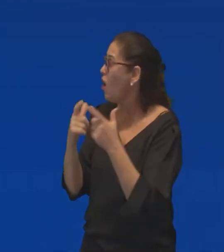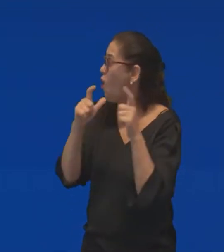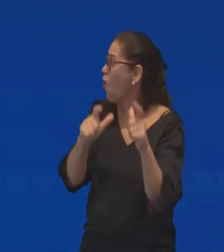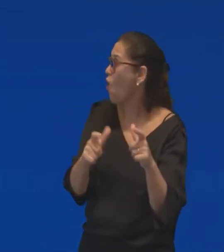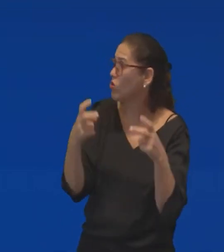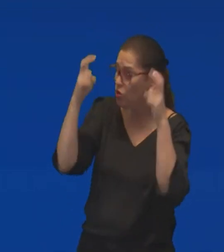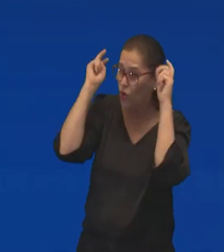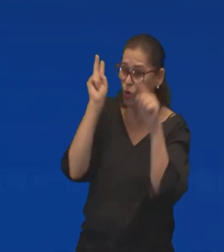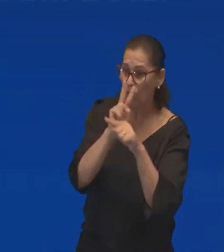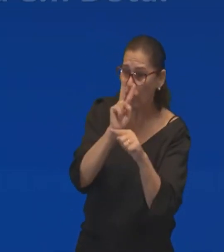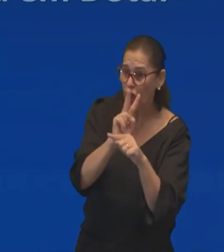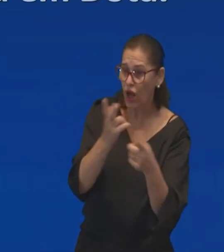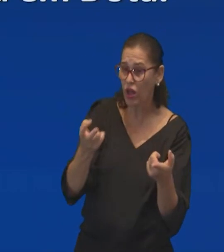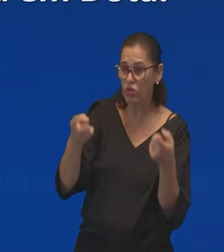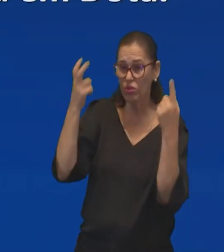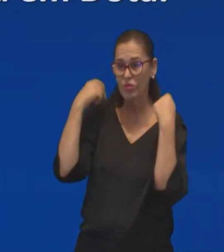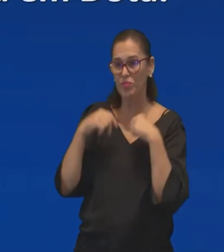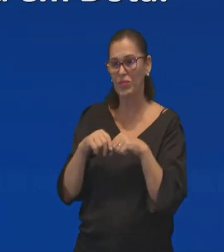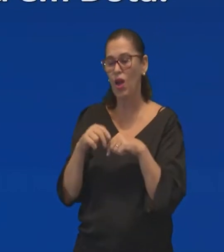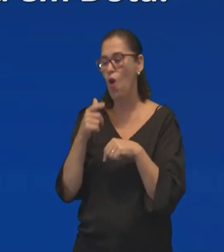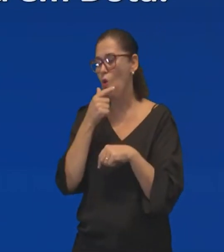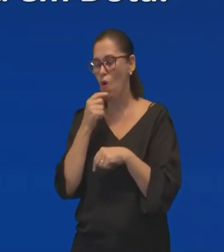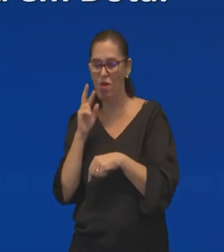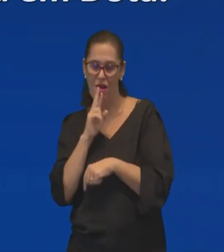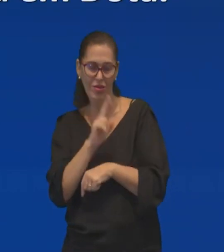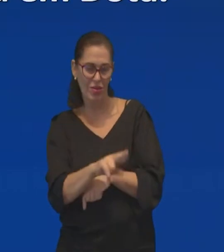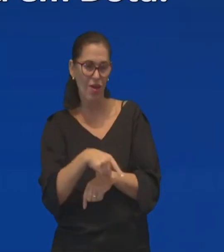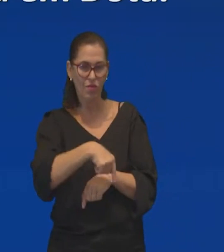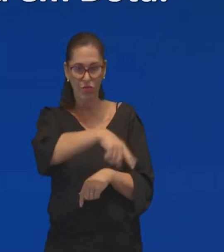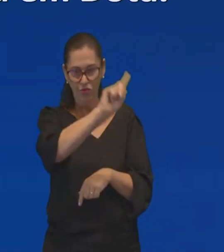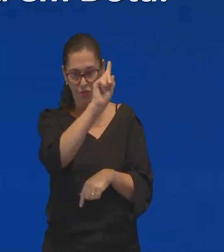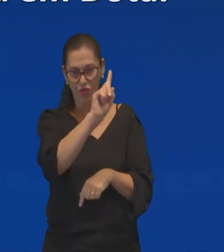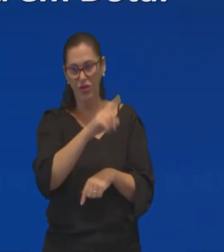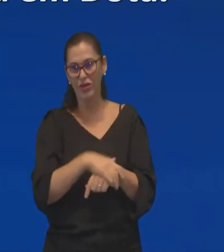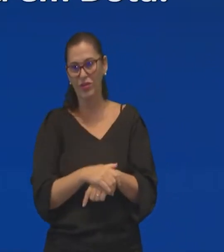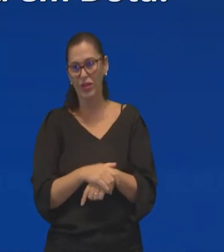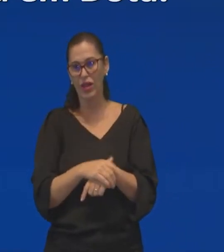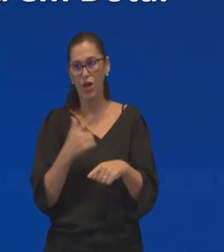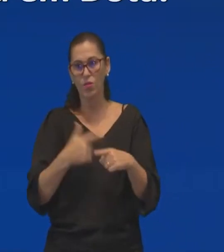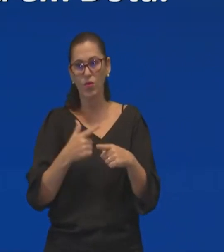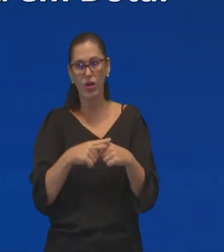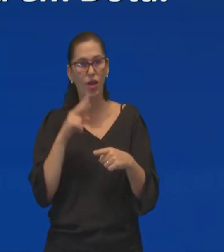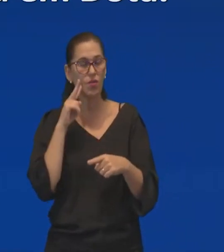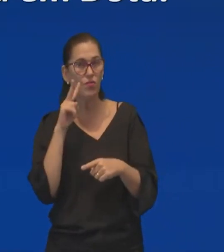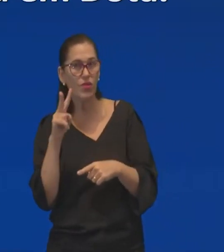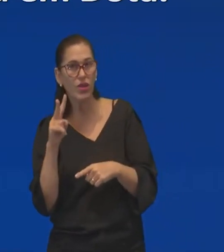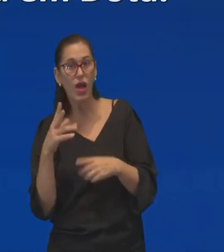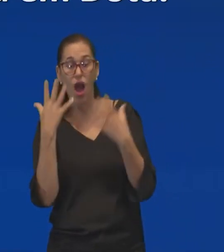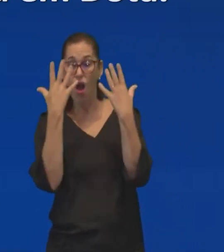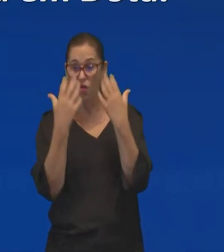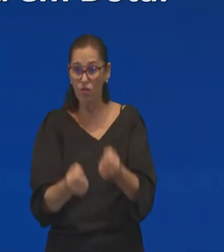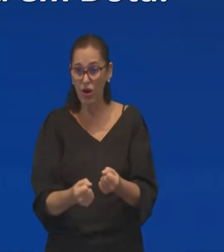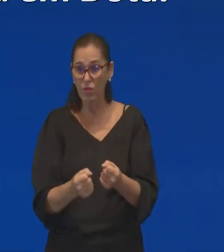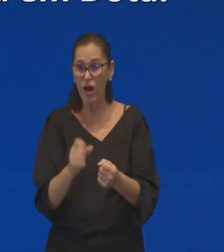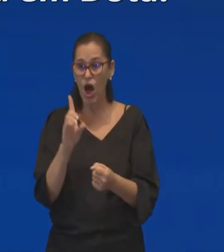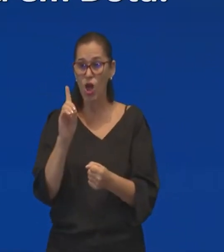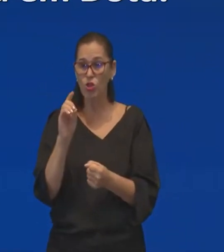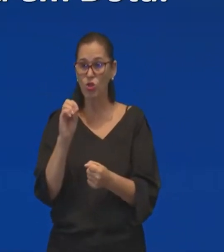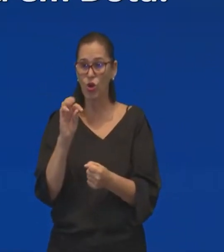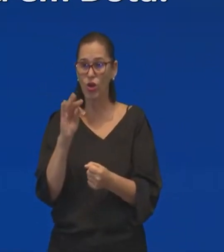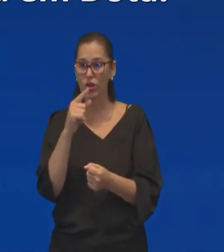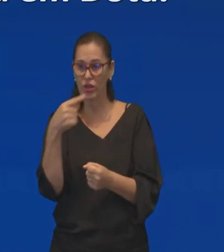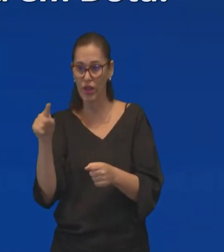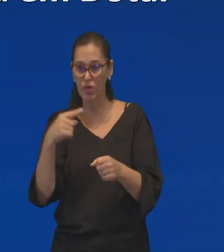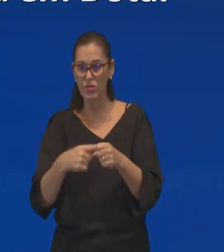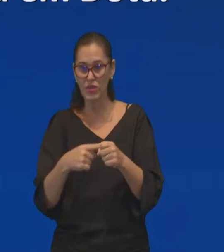apacentam eles o rebanho? Disse-lhe o homem: foram-se daqui, pois ouvi-os dizer: vamos a Dotã. Então